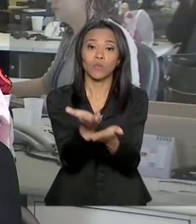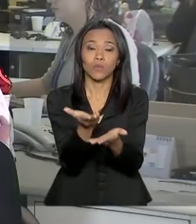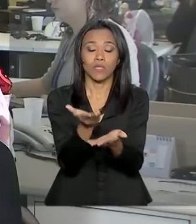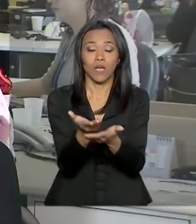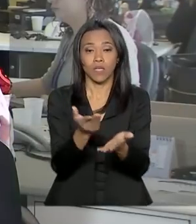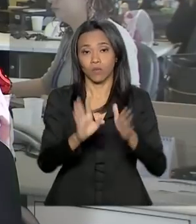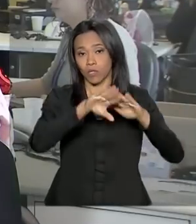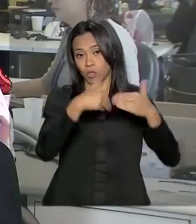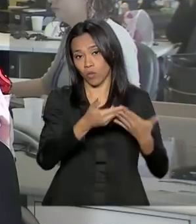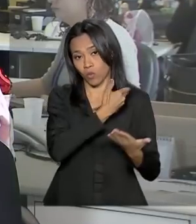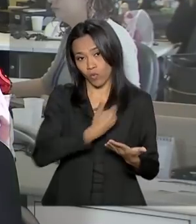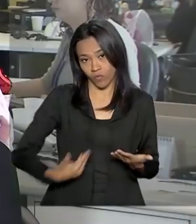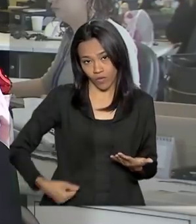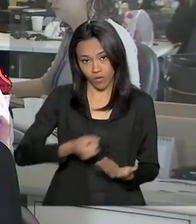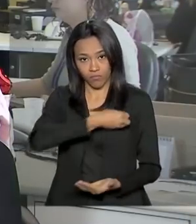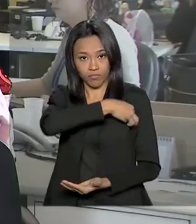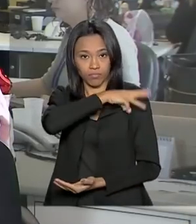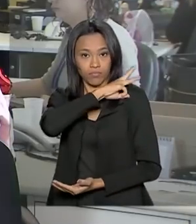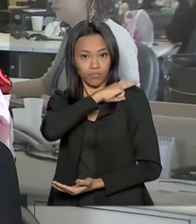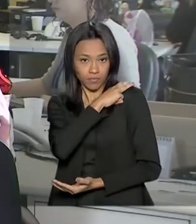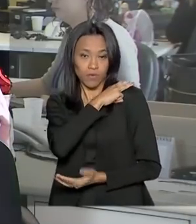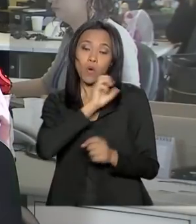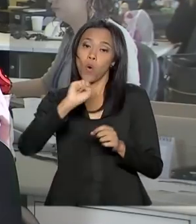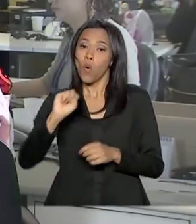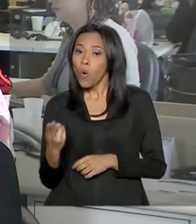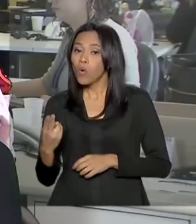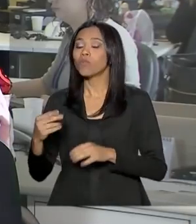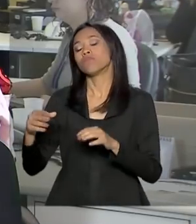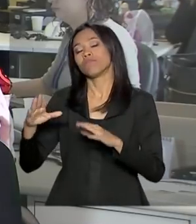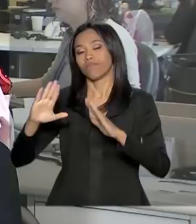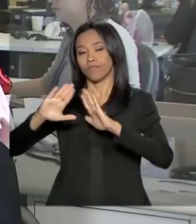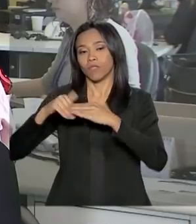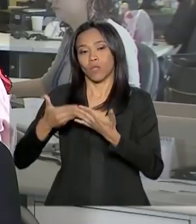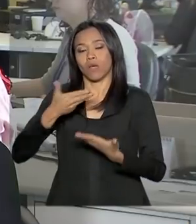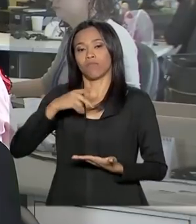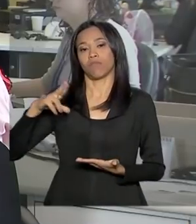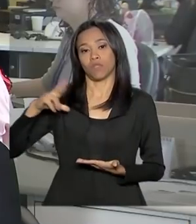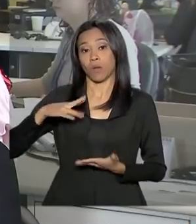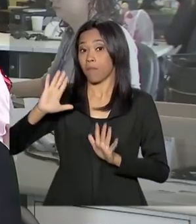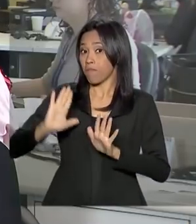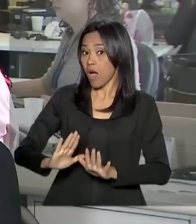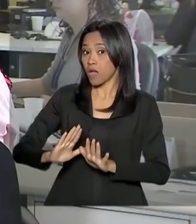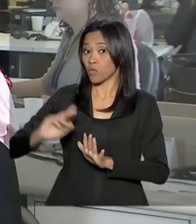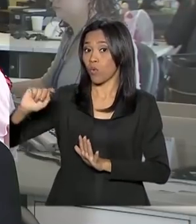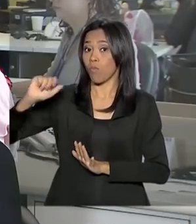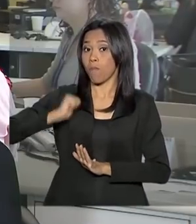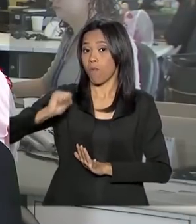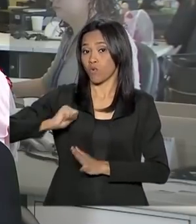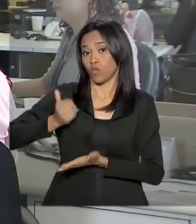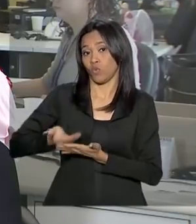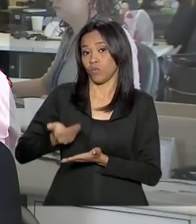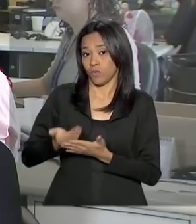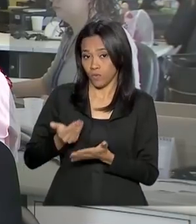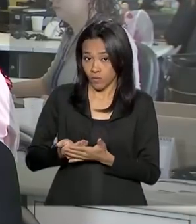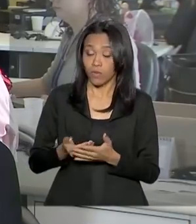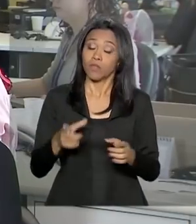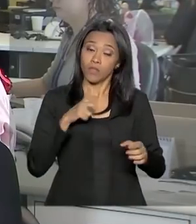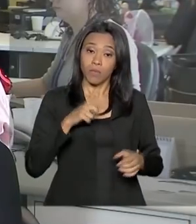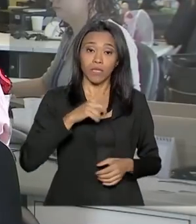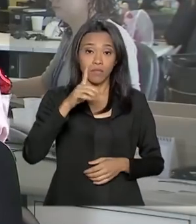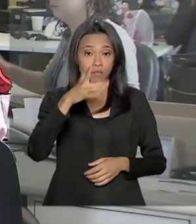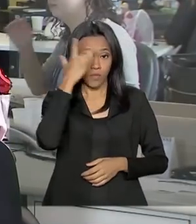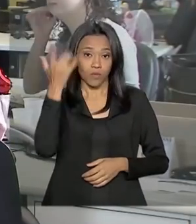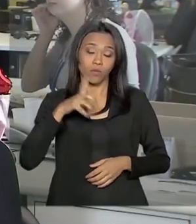completo em escola pública ou em instituição privada com um bolsista integral. O ProUni contempla ainda estudantes com deficiência e